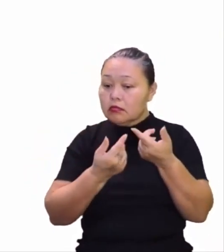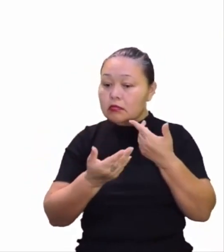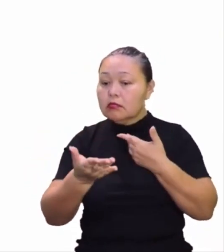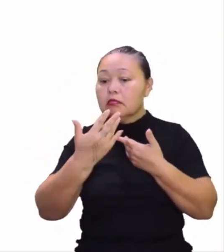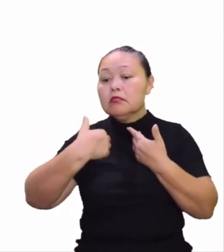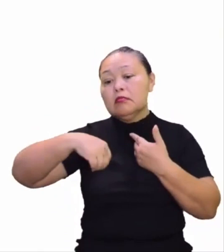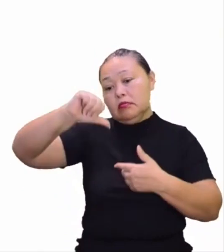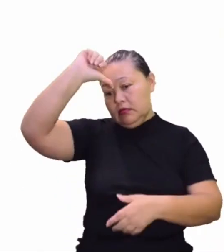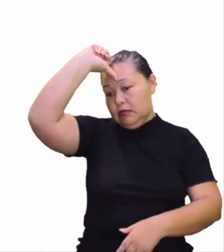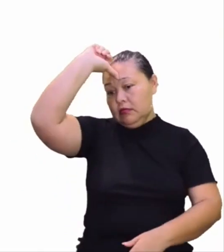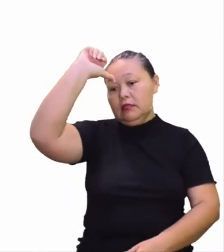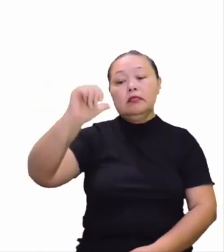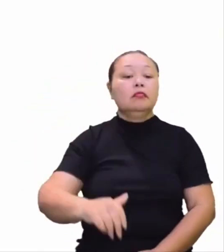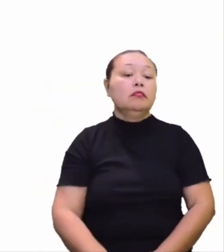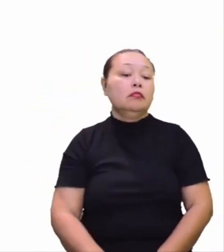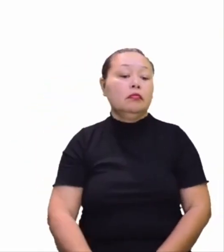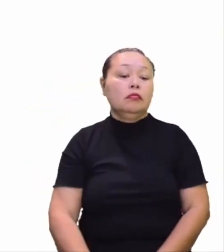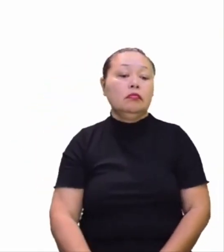países andinos.